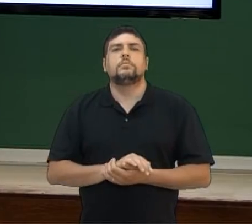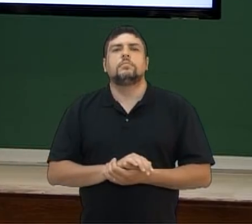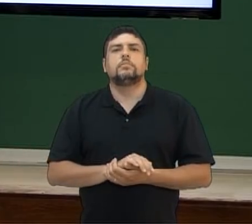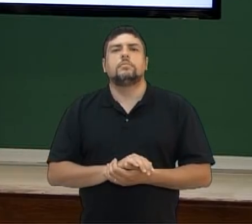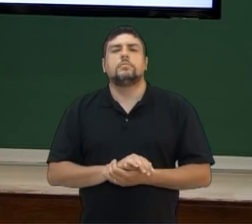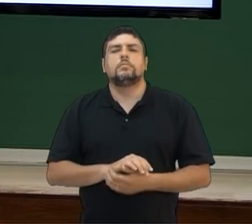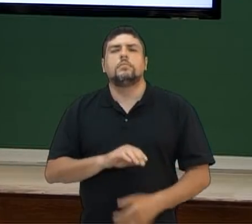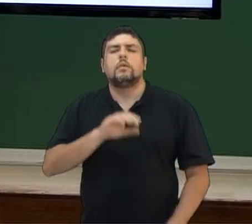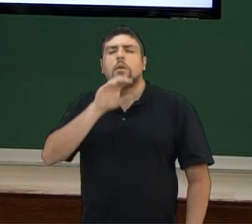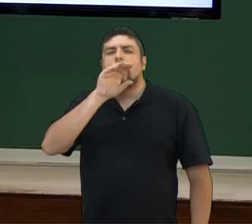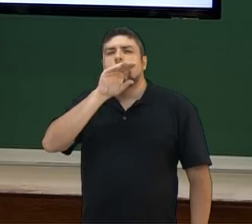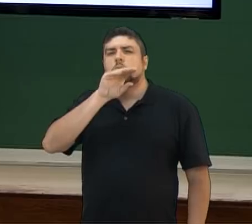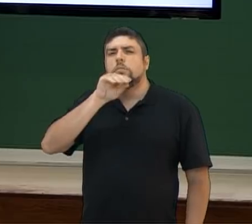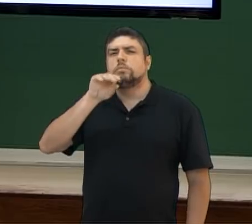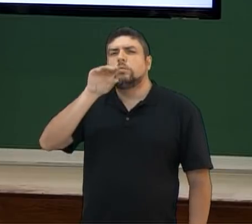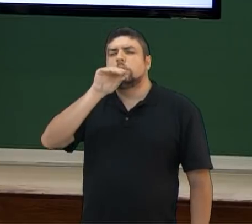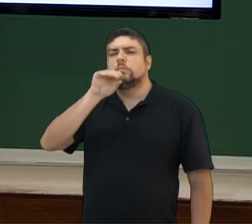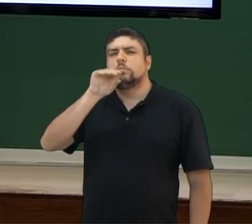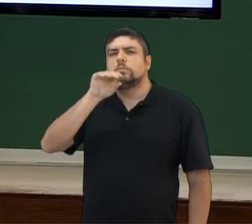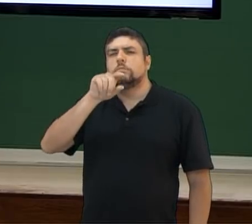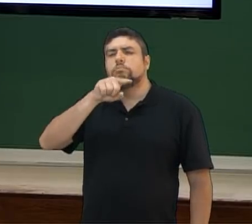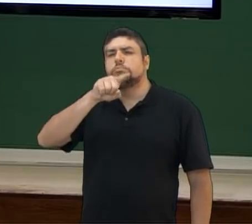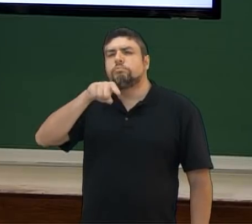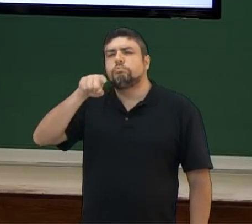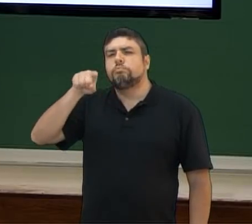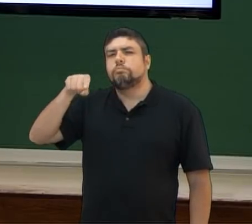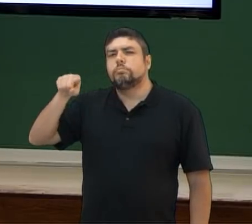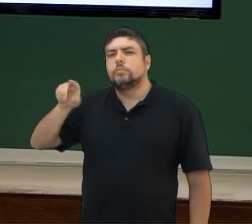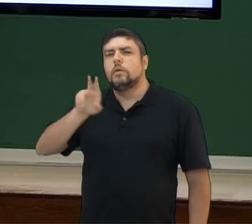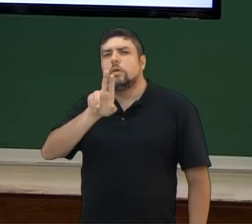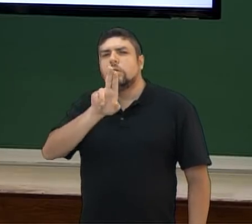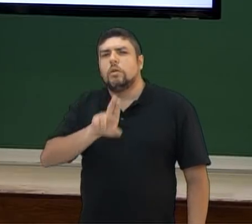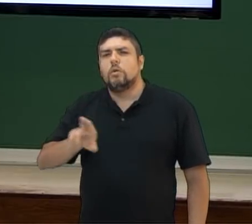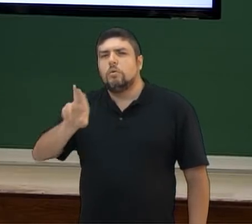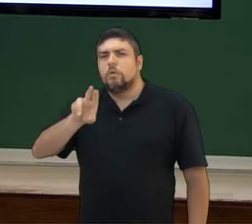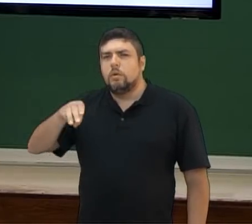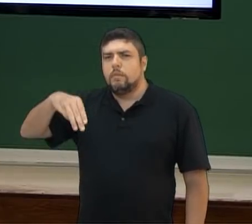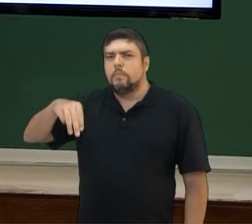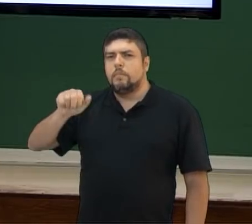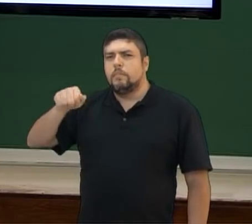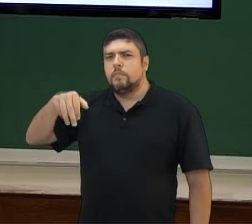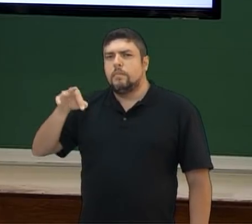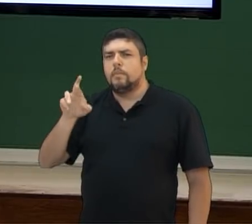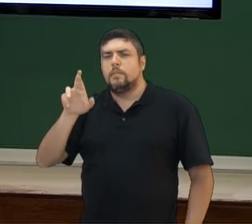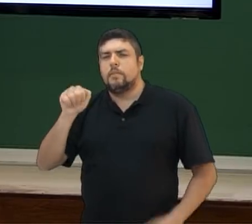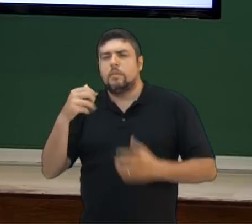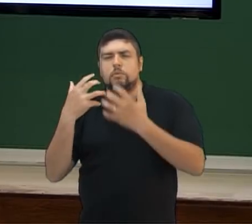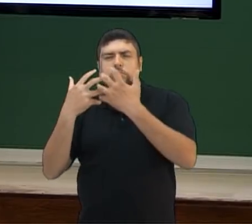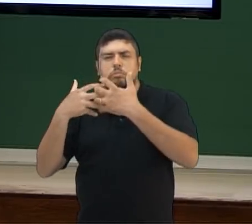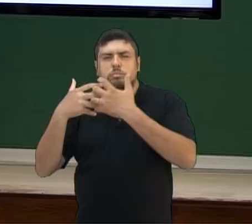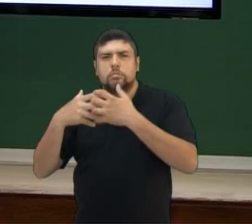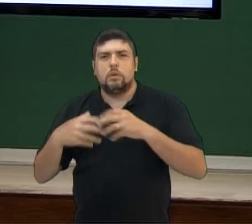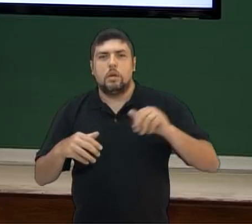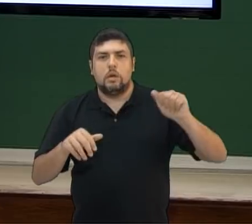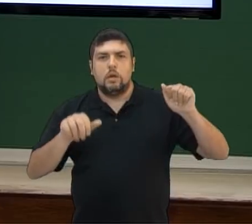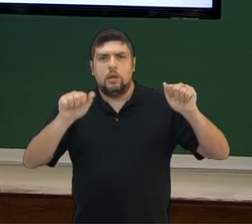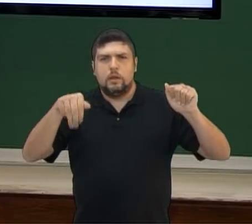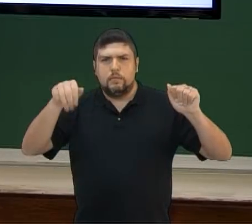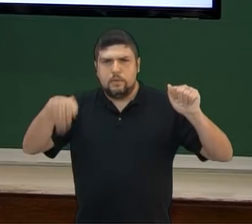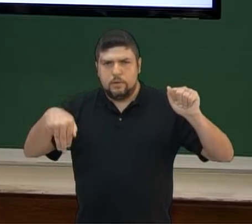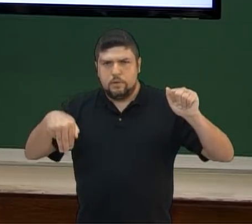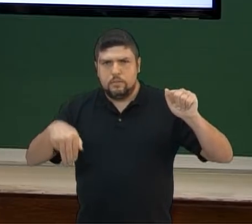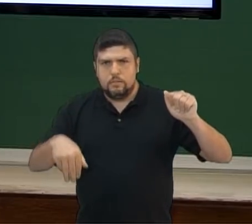som primordial, mantra utilizado nas vocalizações e nas meditações. A. Amém.